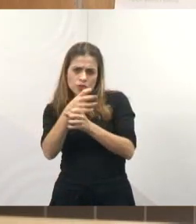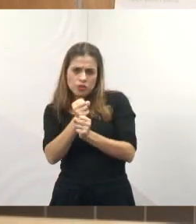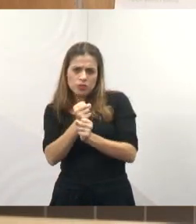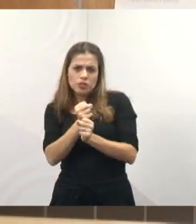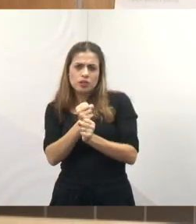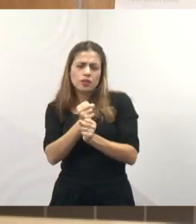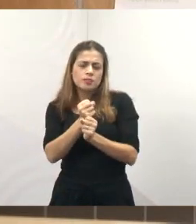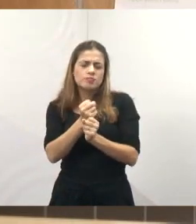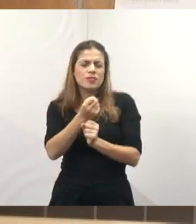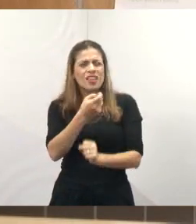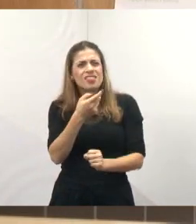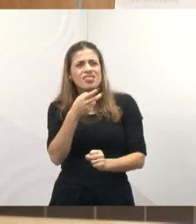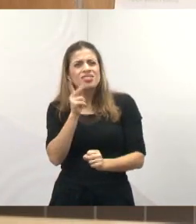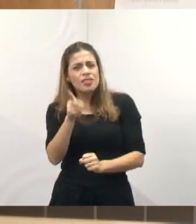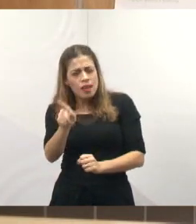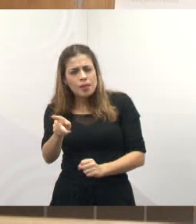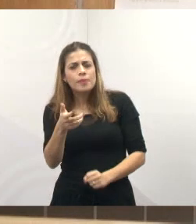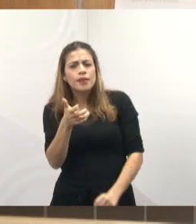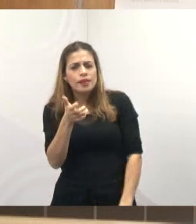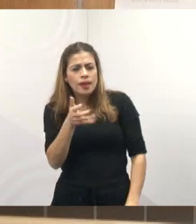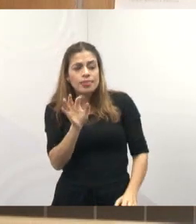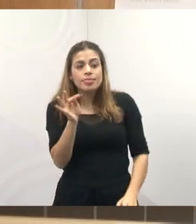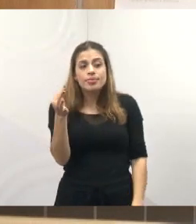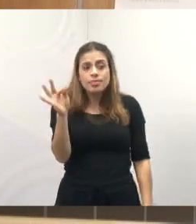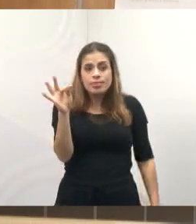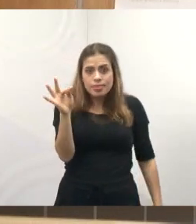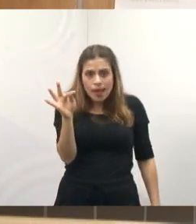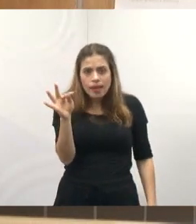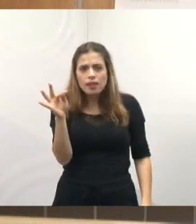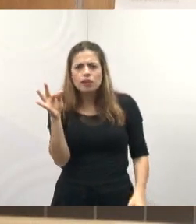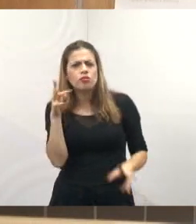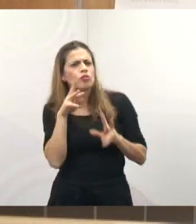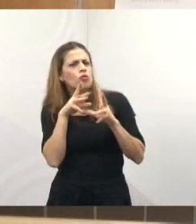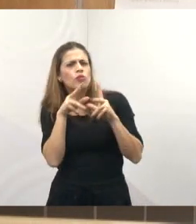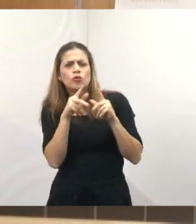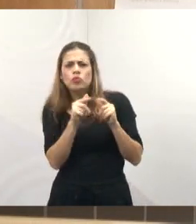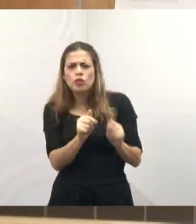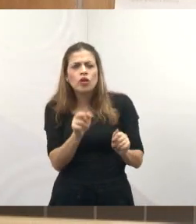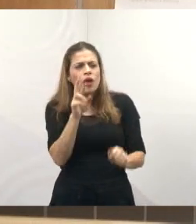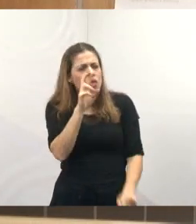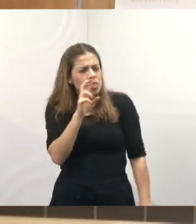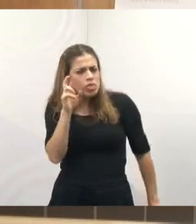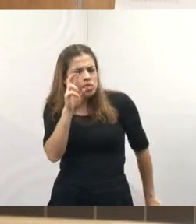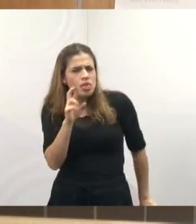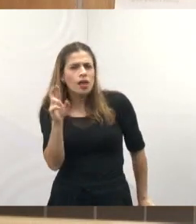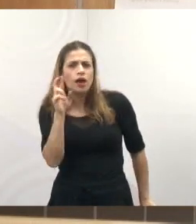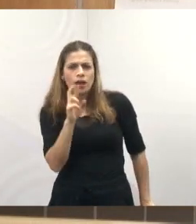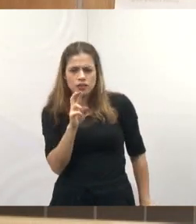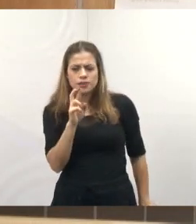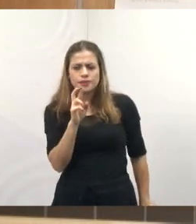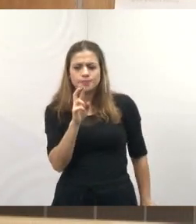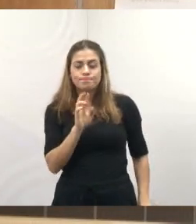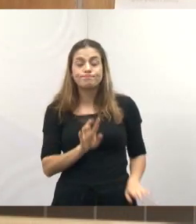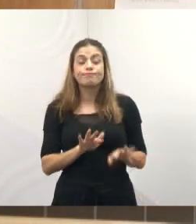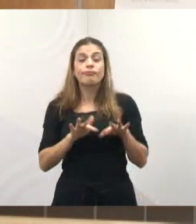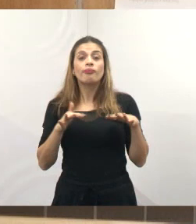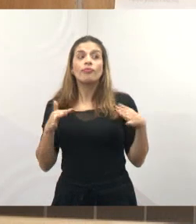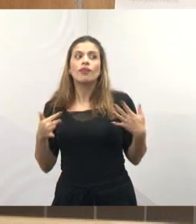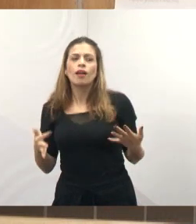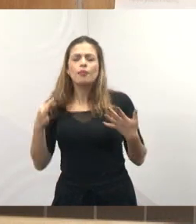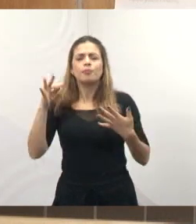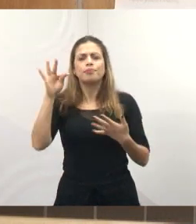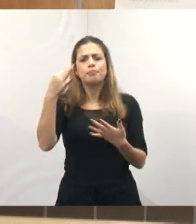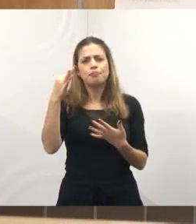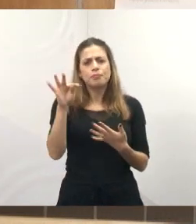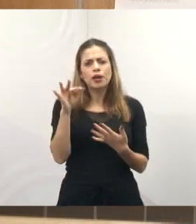eles procuram sempre fazer de maneira técnica todas as análises. E, de maneira